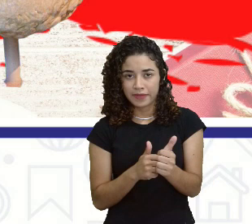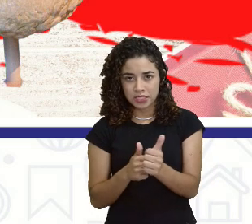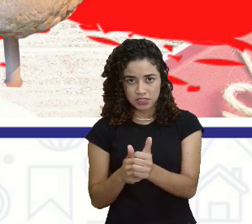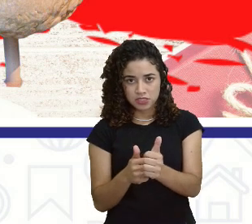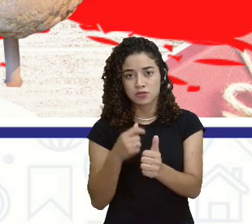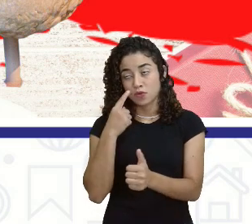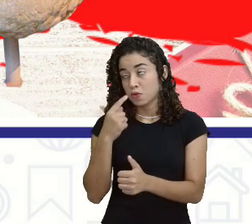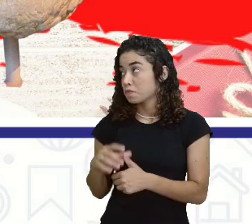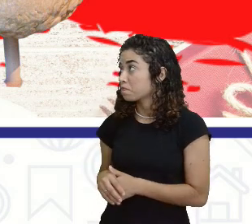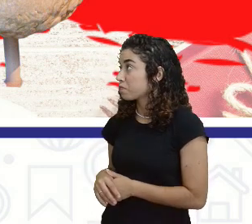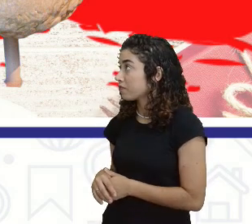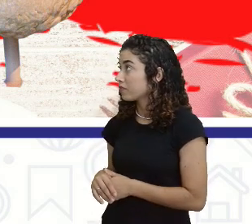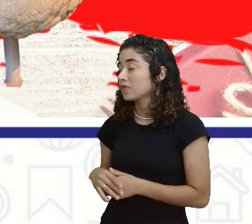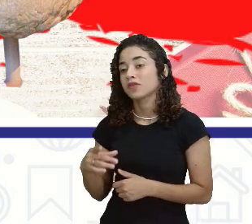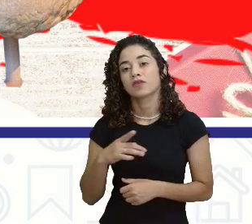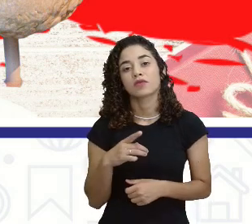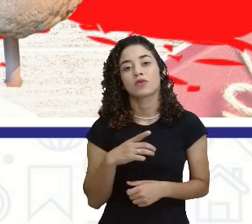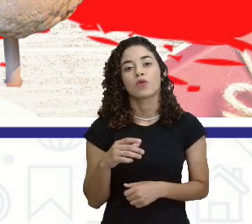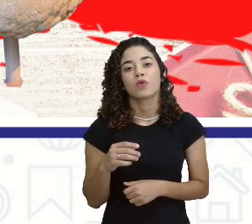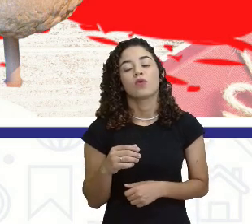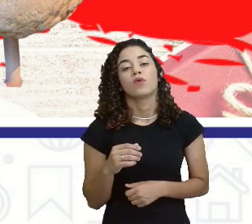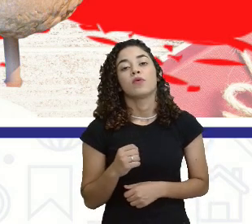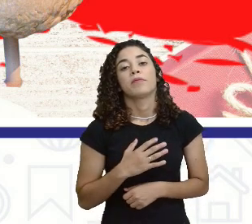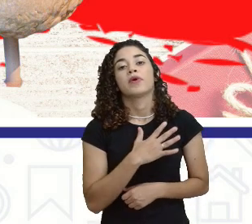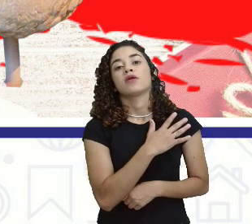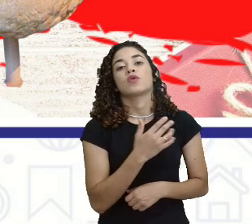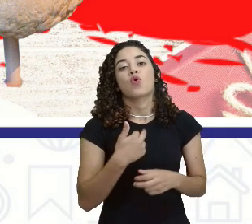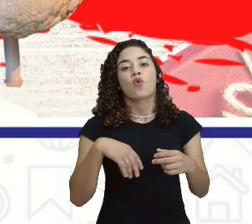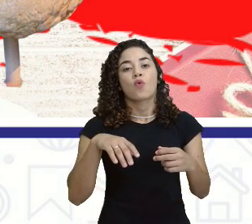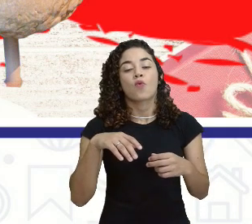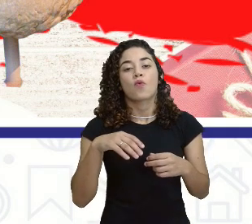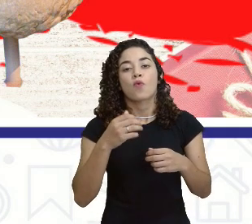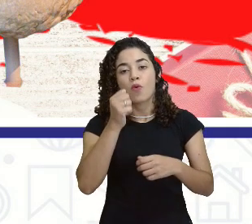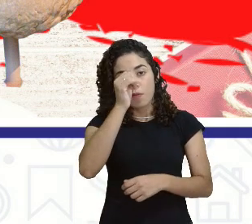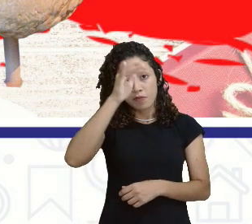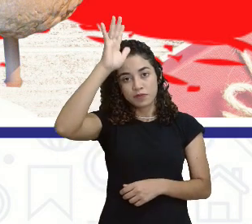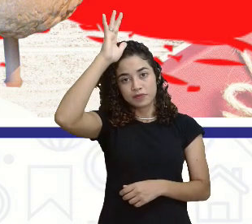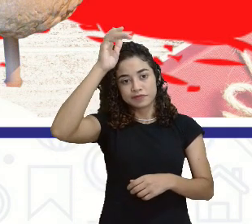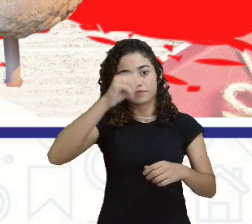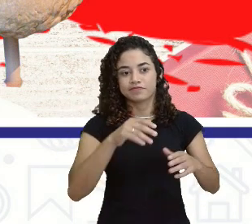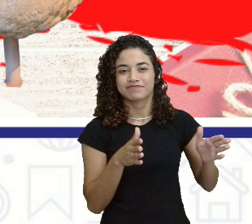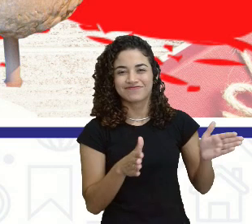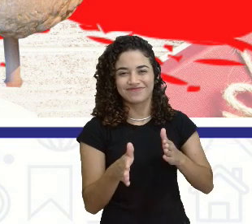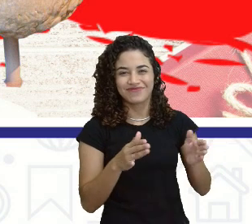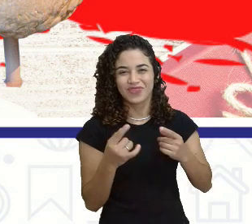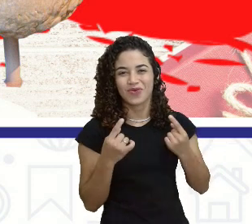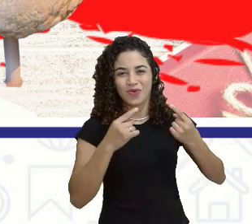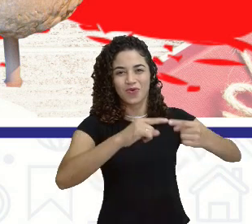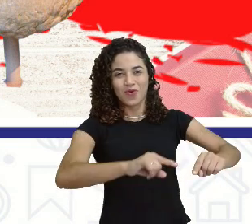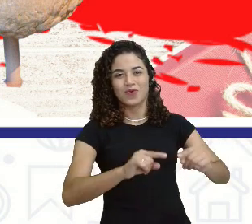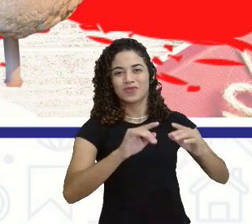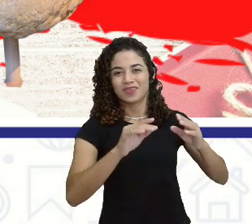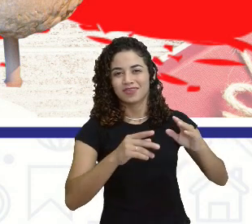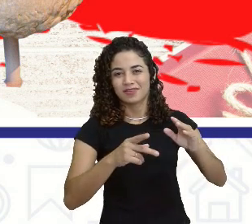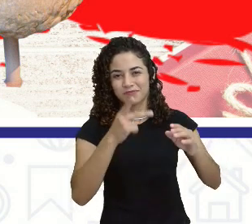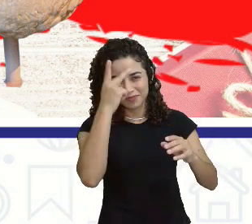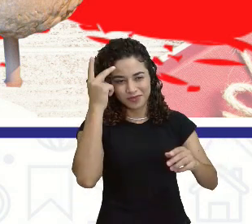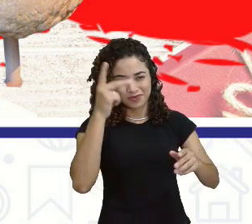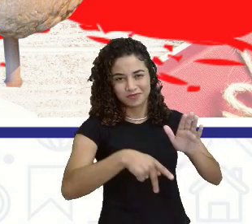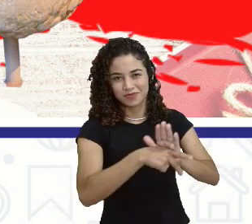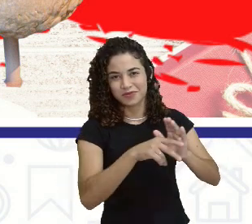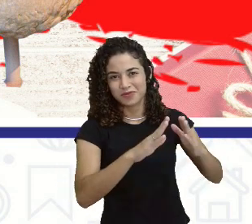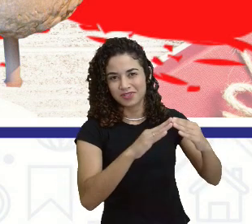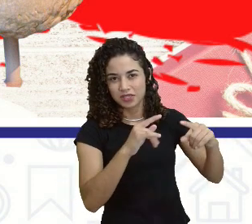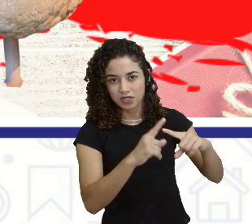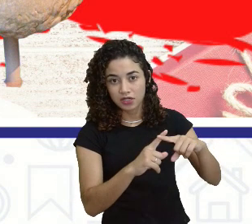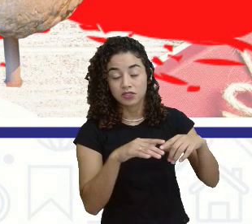perseguição dos imperadores romanos nesse período contra os cristãos, ela era uma prática comum. Por quê?